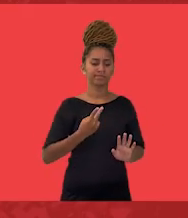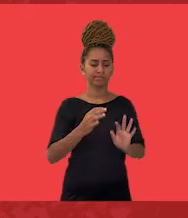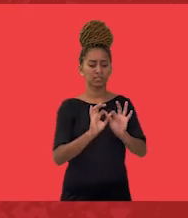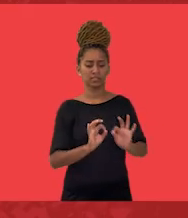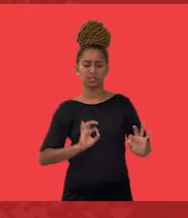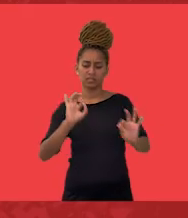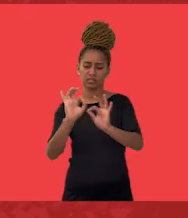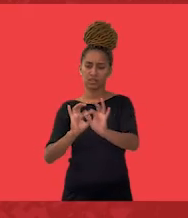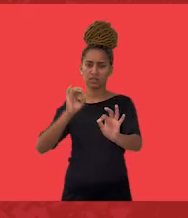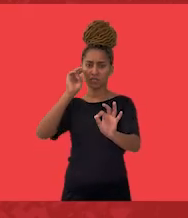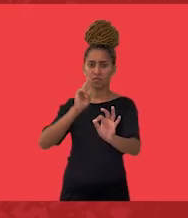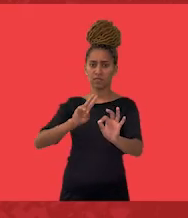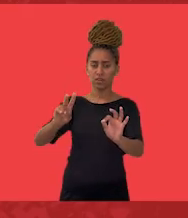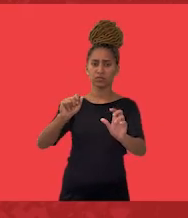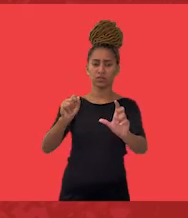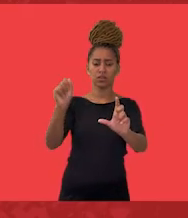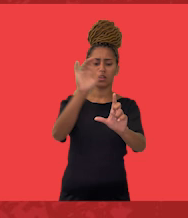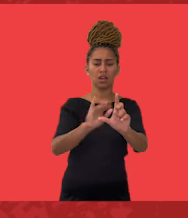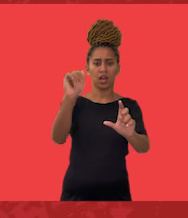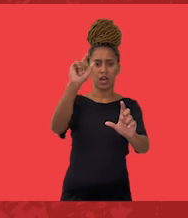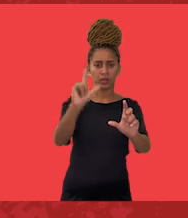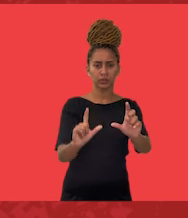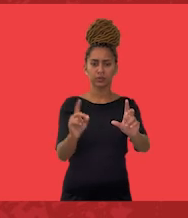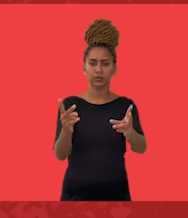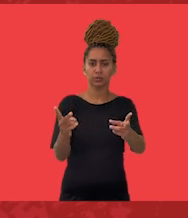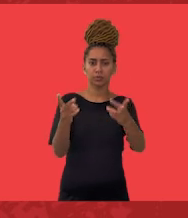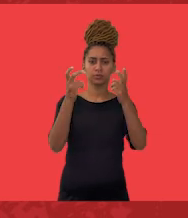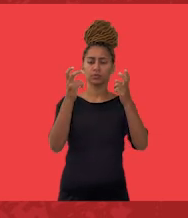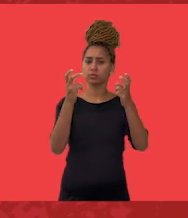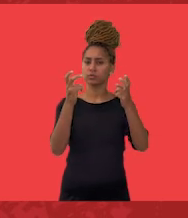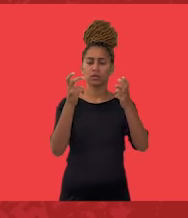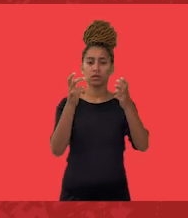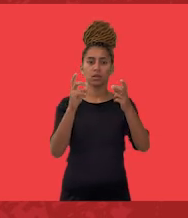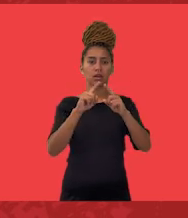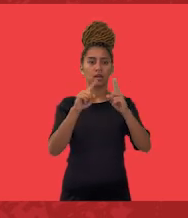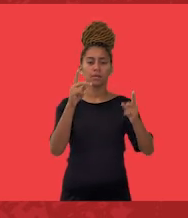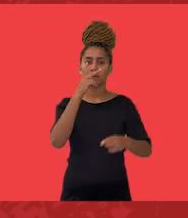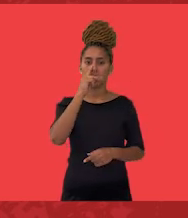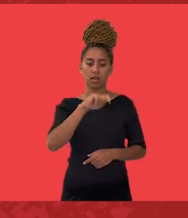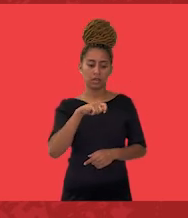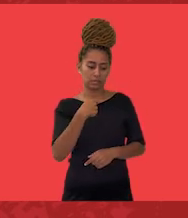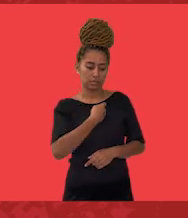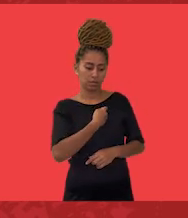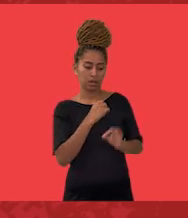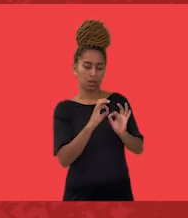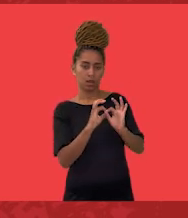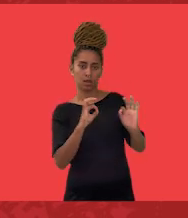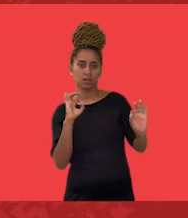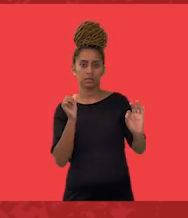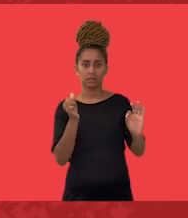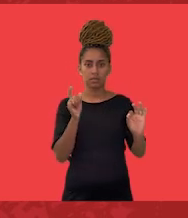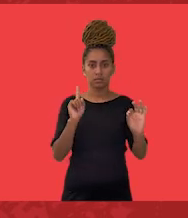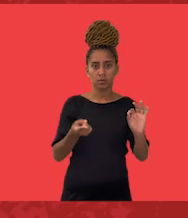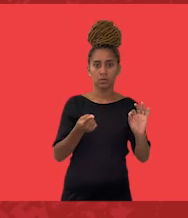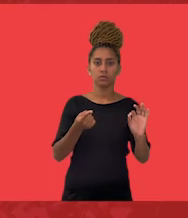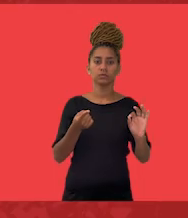saí fugida para casa, aguardo a dívida caducar. Mandei sair o homem, voltei ao mapa